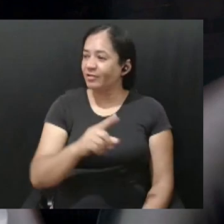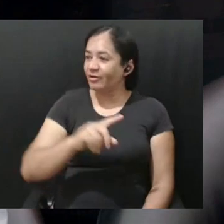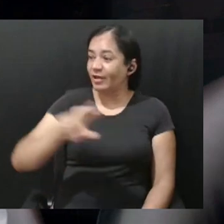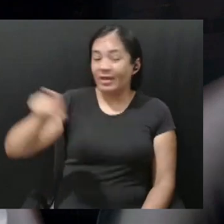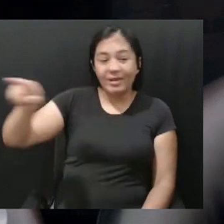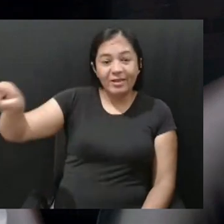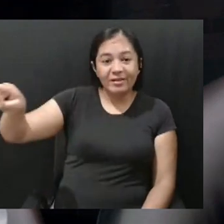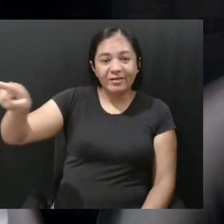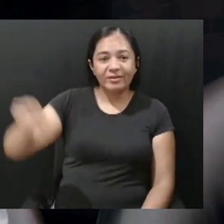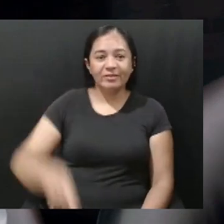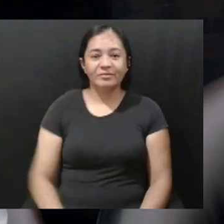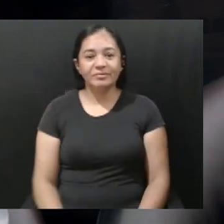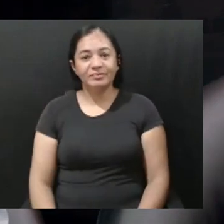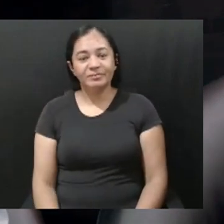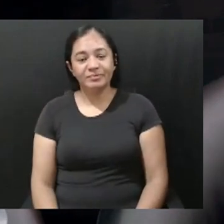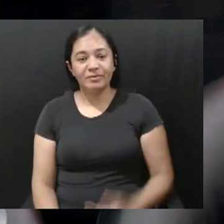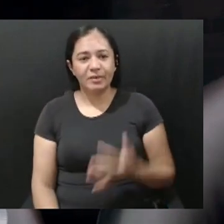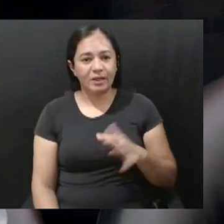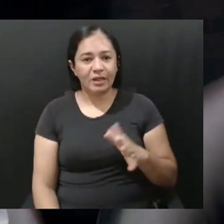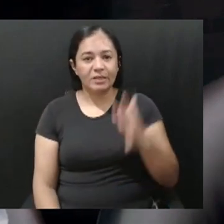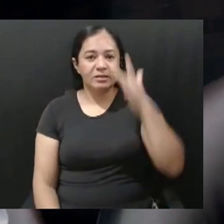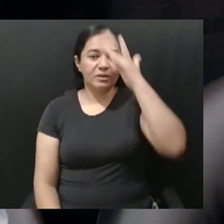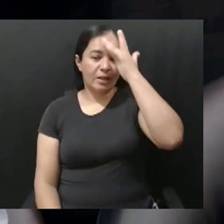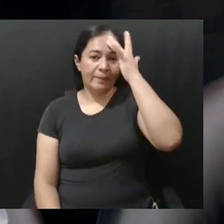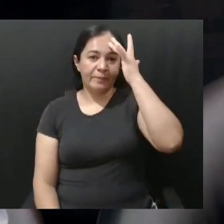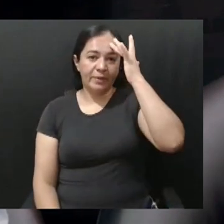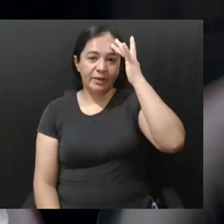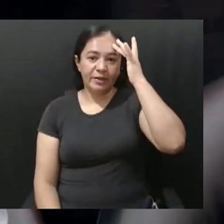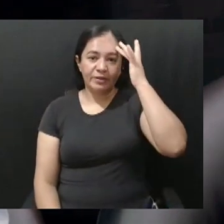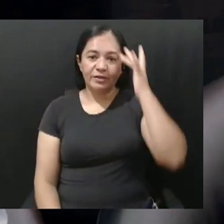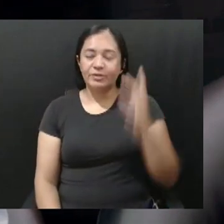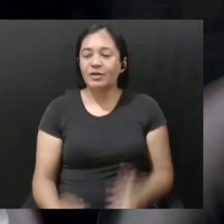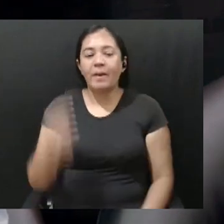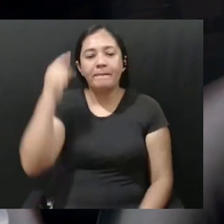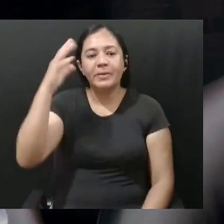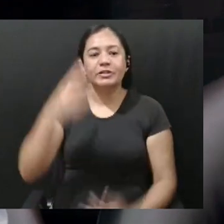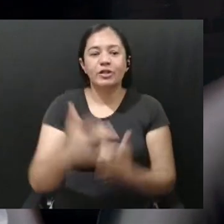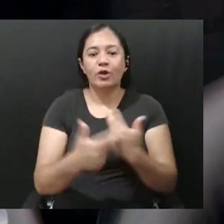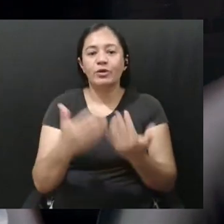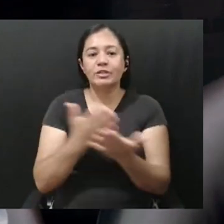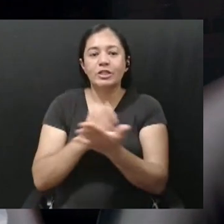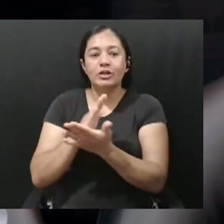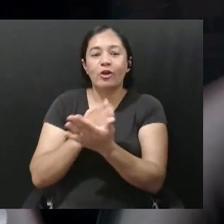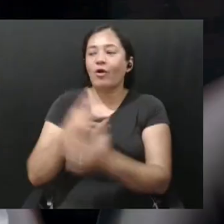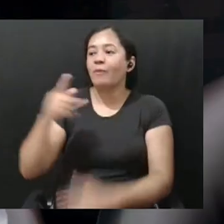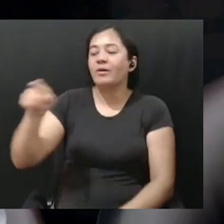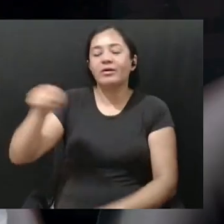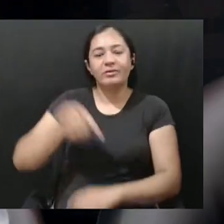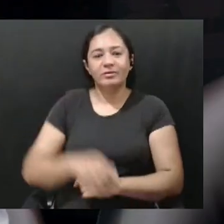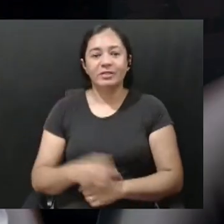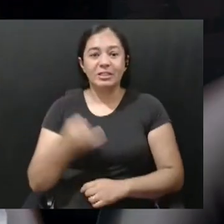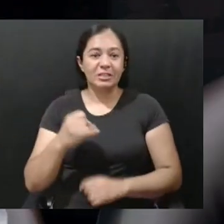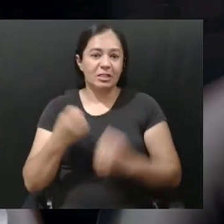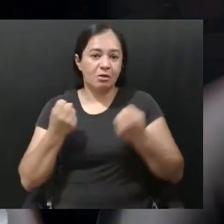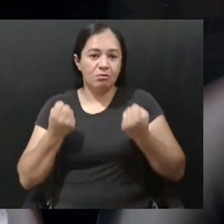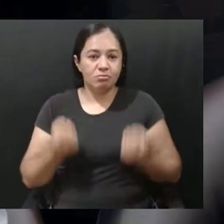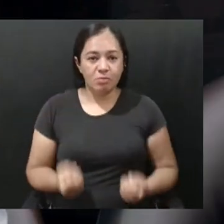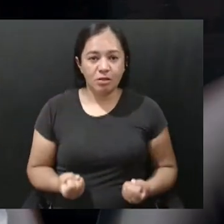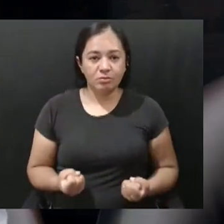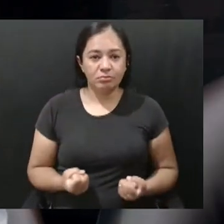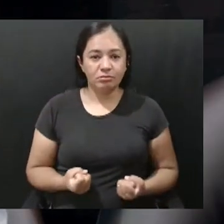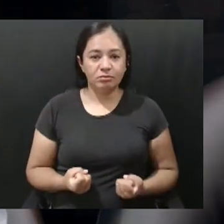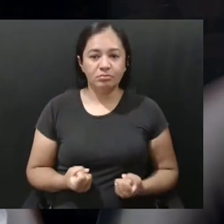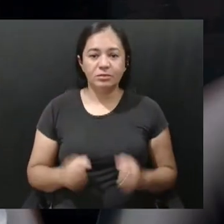Muitas vezes, né, o outro ele projeta em mim as coisas que estão Uhum. incomodando nele, né? Se ele tá falando de peso, alguma coisa assim, talvez isso incomode ele de alguma maneira,